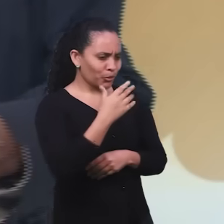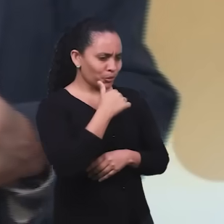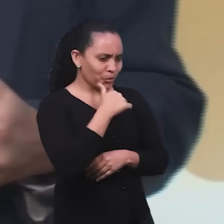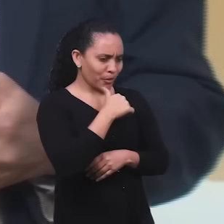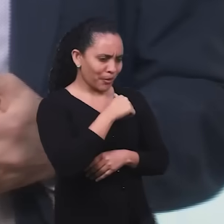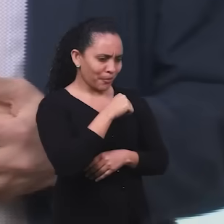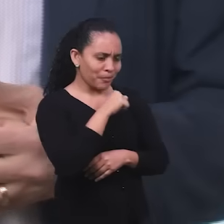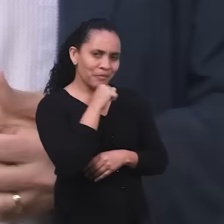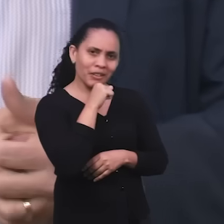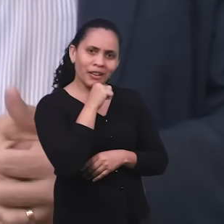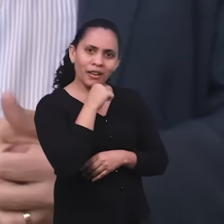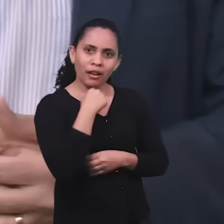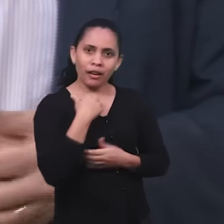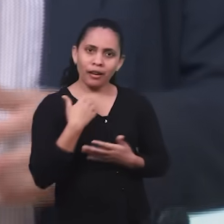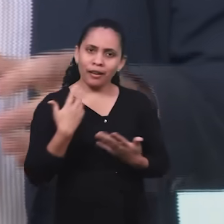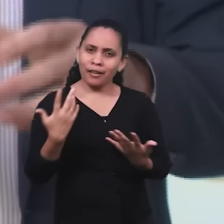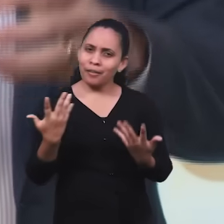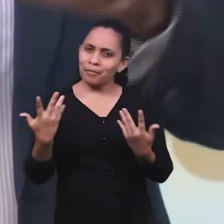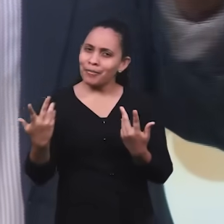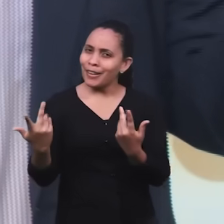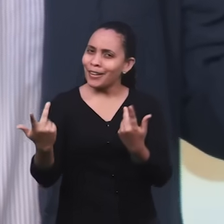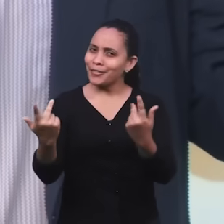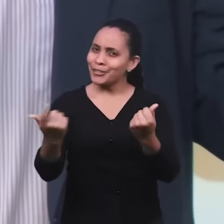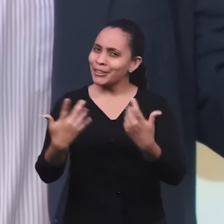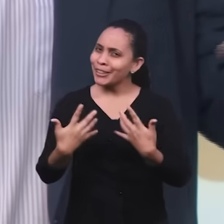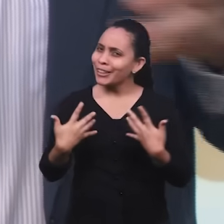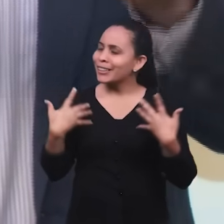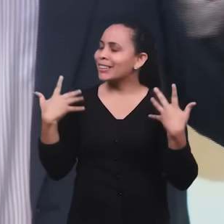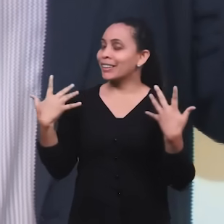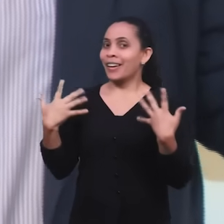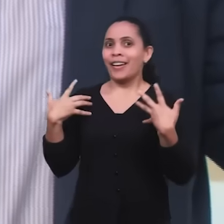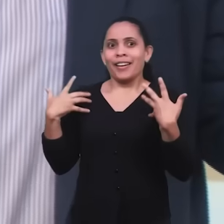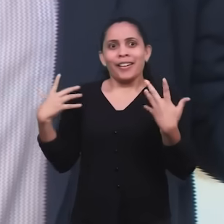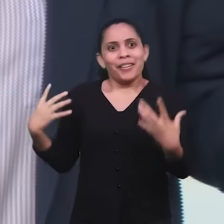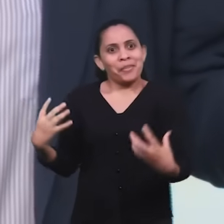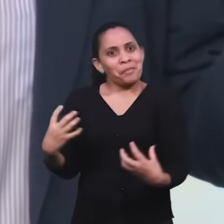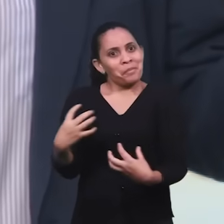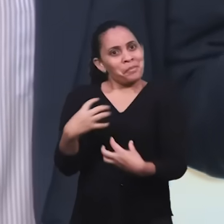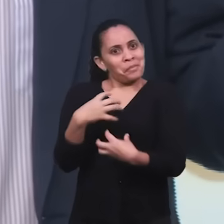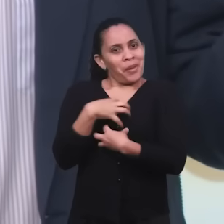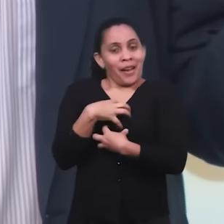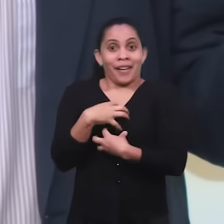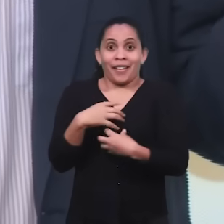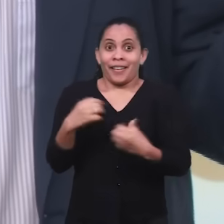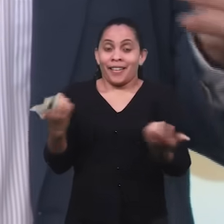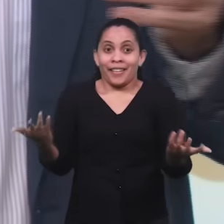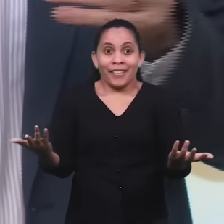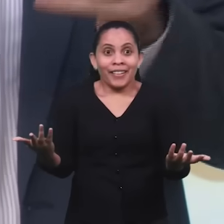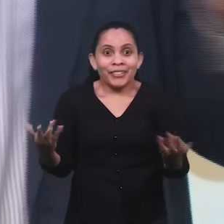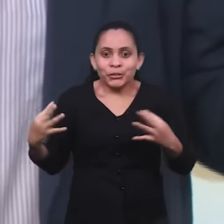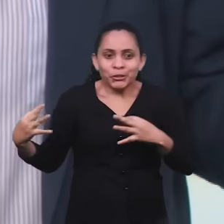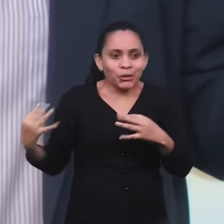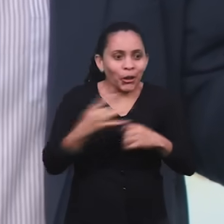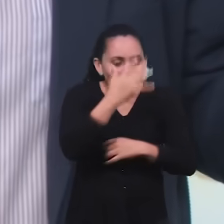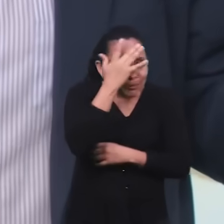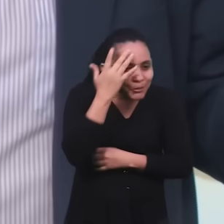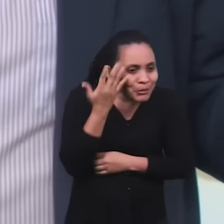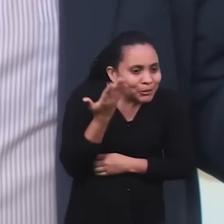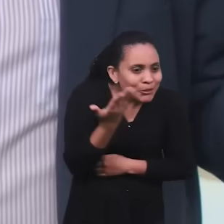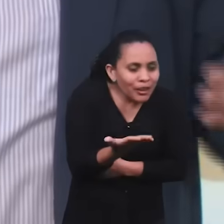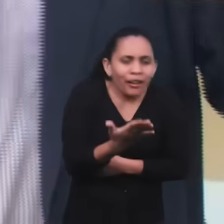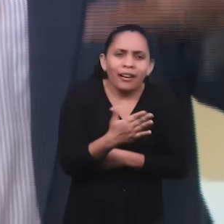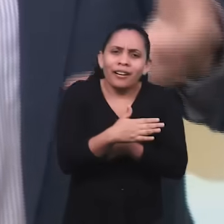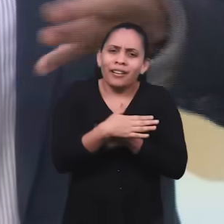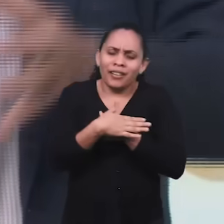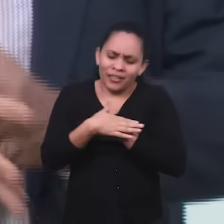coisa gloriosa, que alegria, que êxtase, é claro que foi para todas aquelas